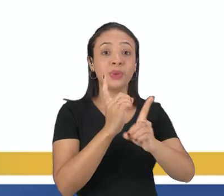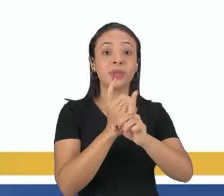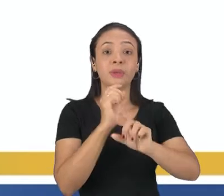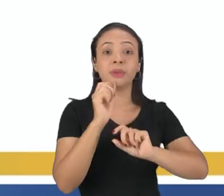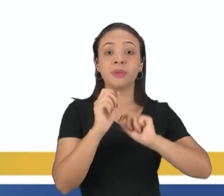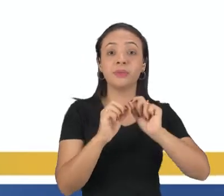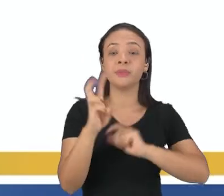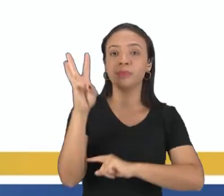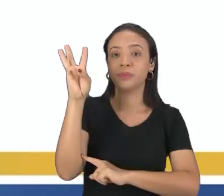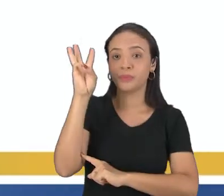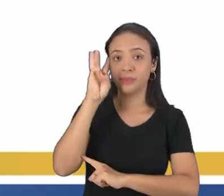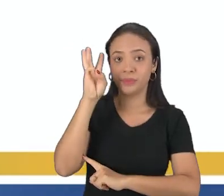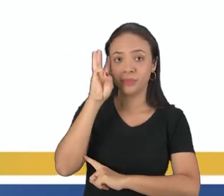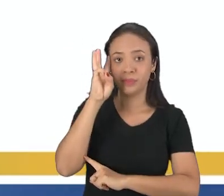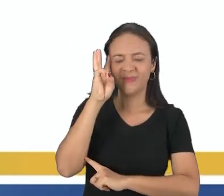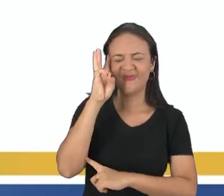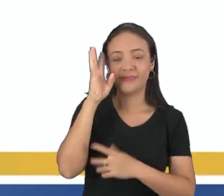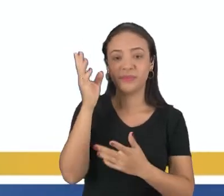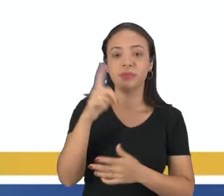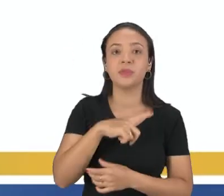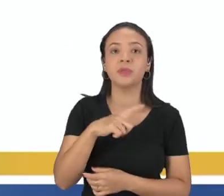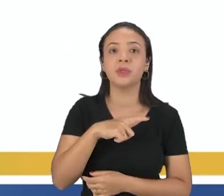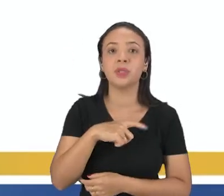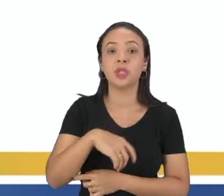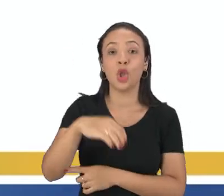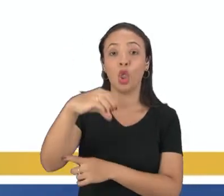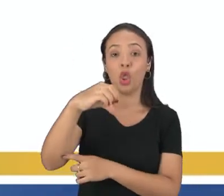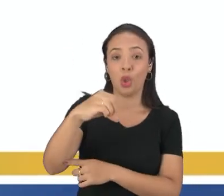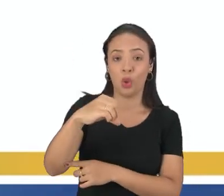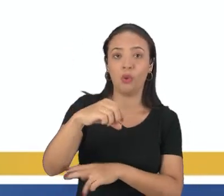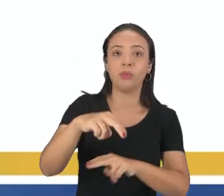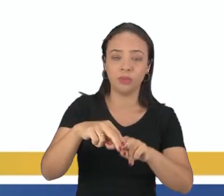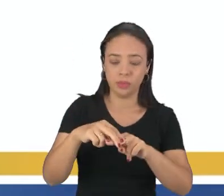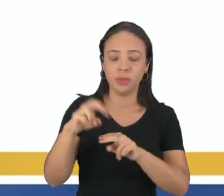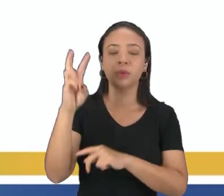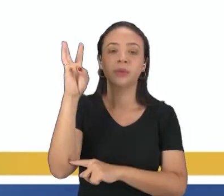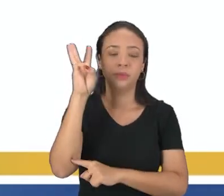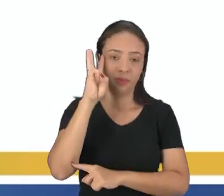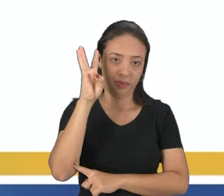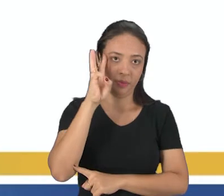né? Qual foi? 9 graus Celsius, né? Então foi na